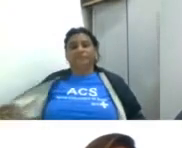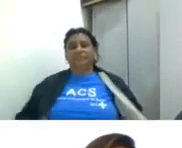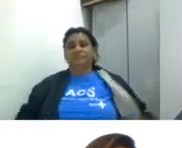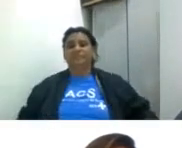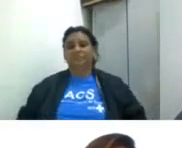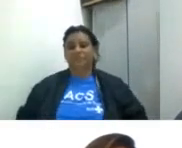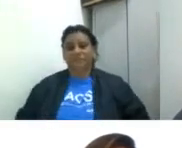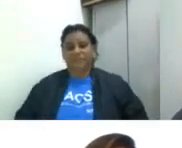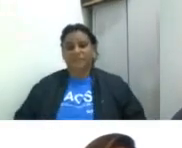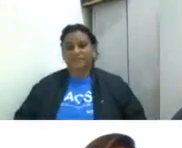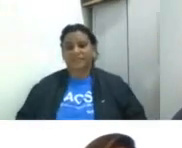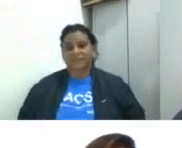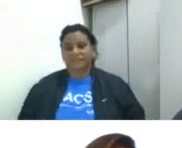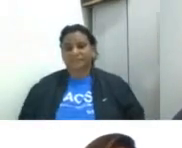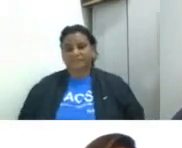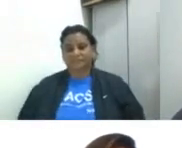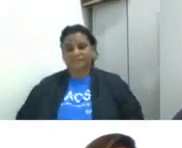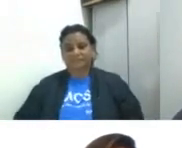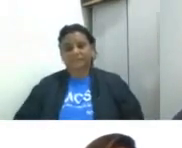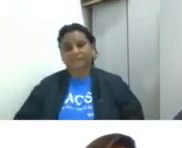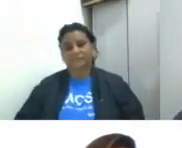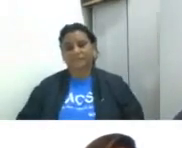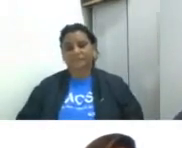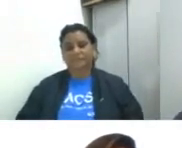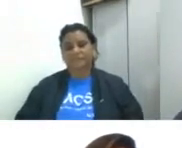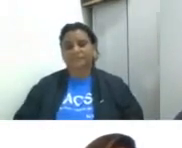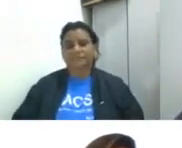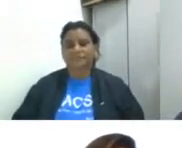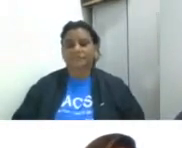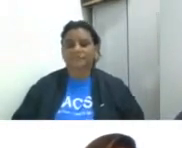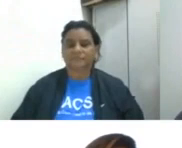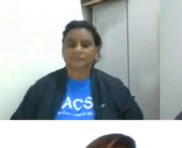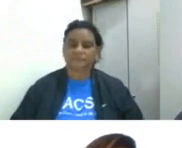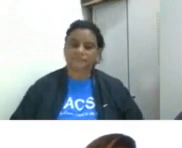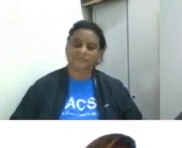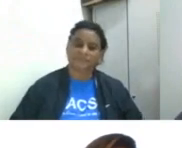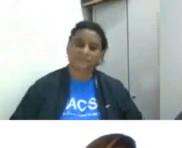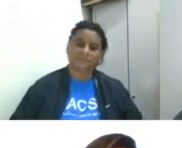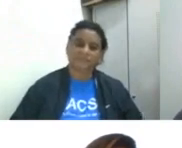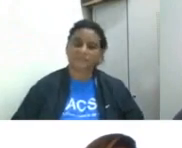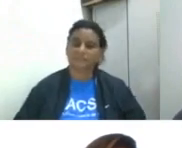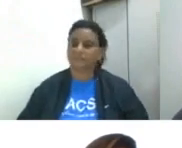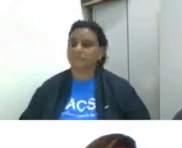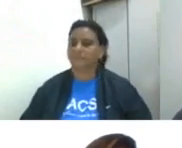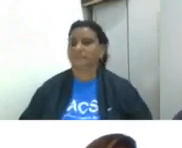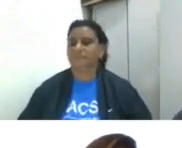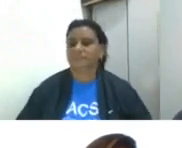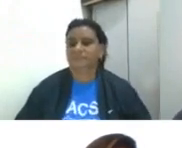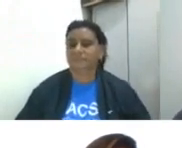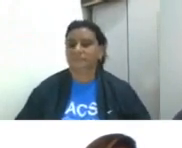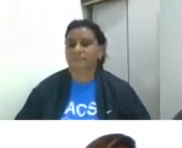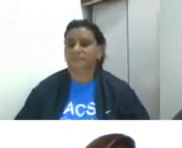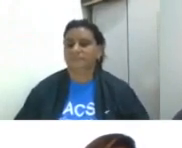não respondendo mais o esquema básico e é um transtorno muito maior para esse paciente porque agora ele vai ter que sair do esquema básico de 6 meses para um esquema de